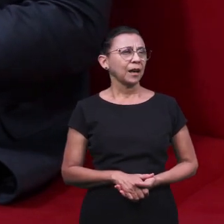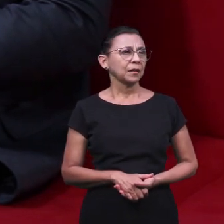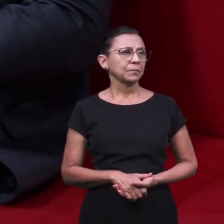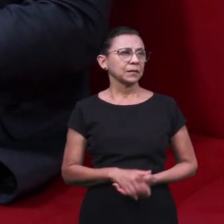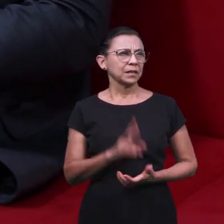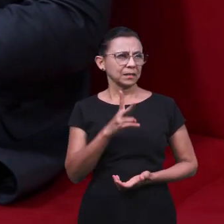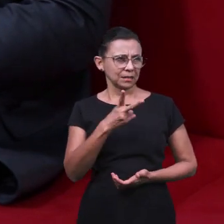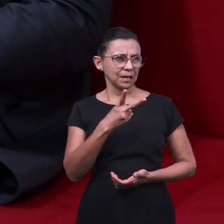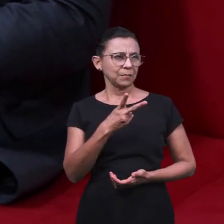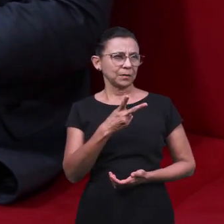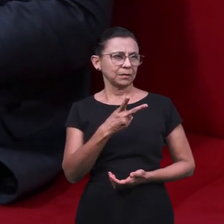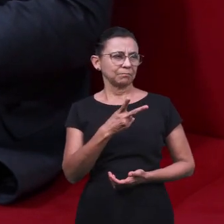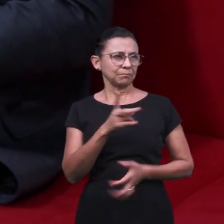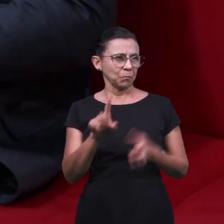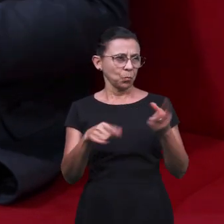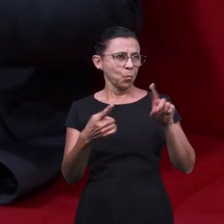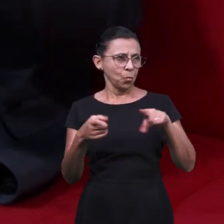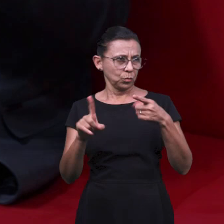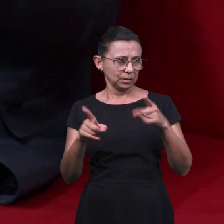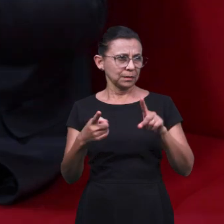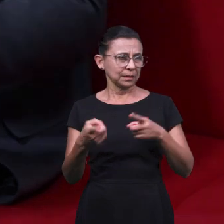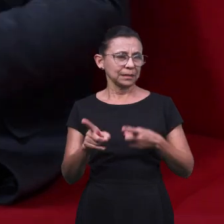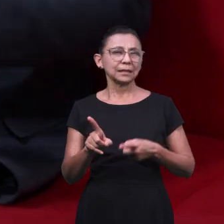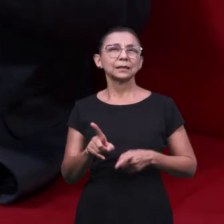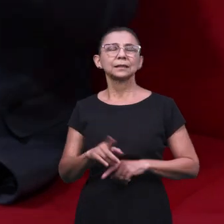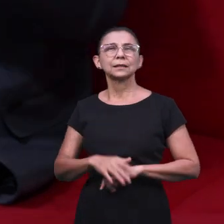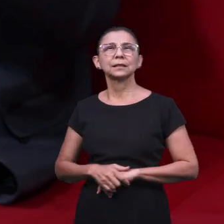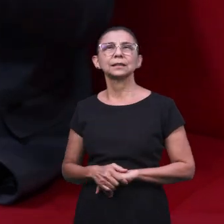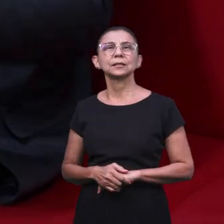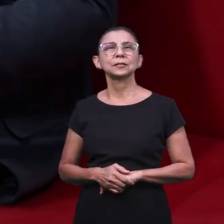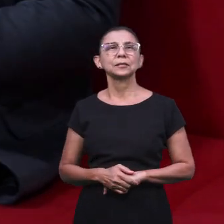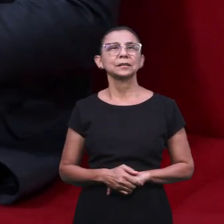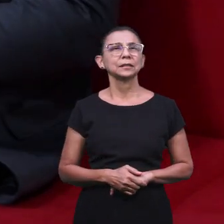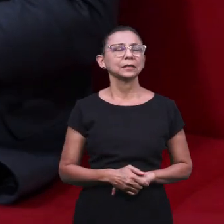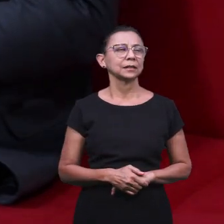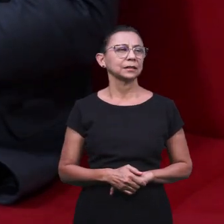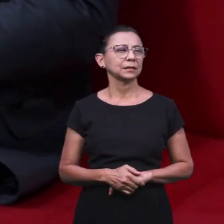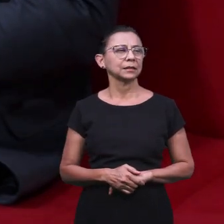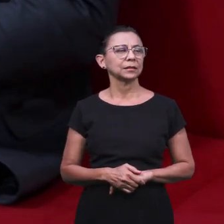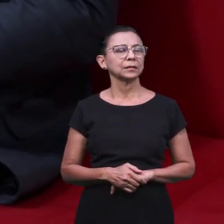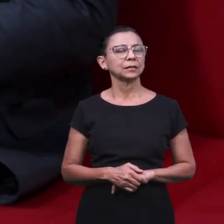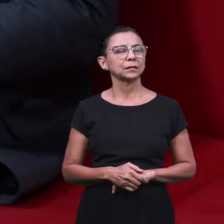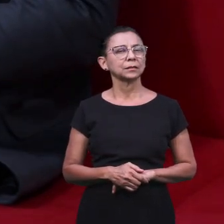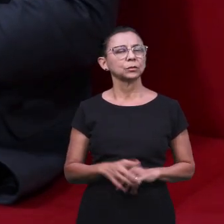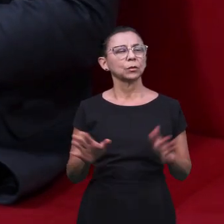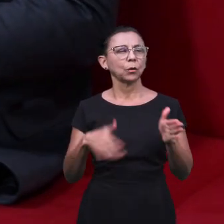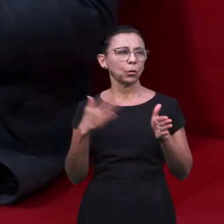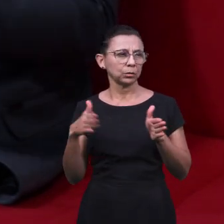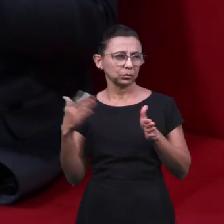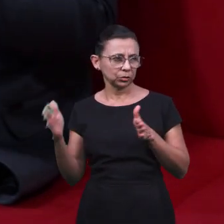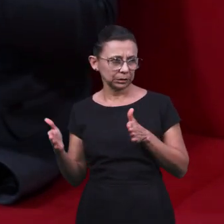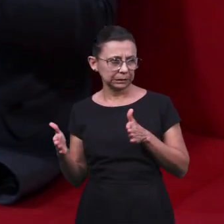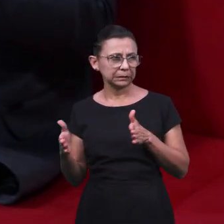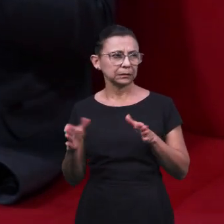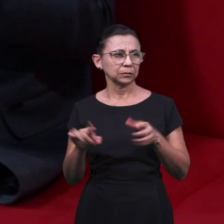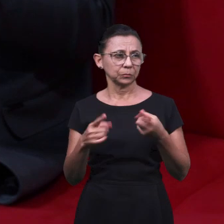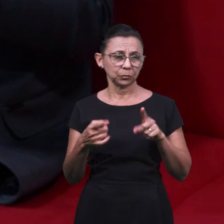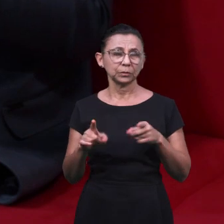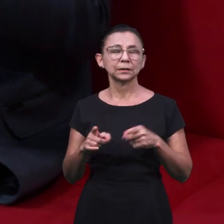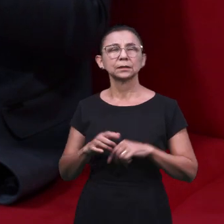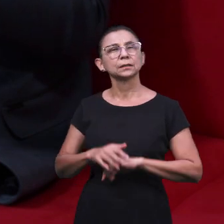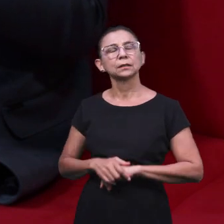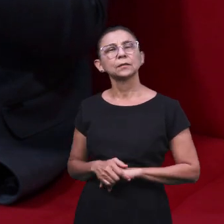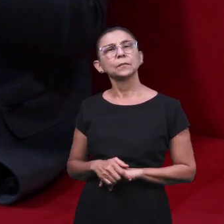Uma vida ligada ao envolvimento cotidiano com a música. Como é que foi